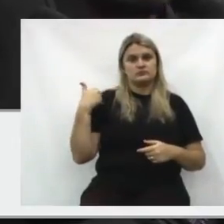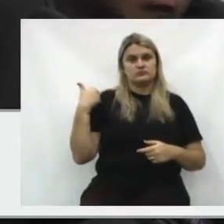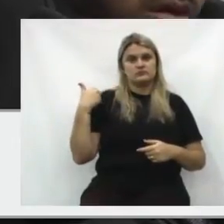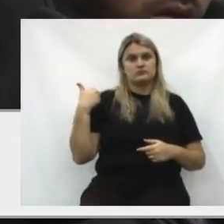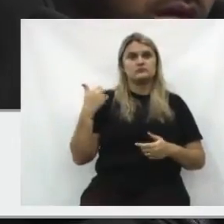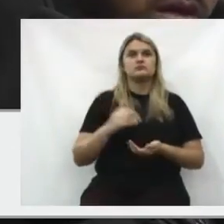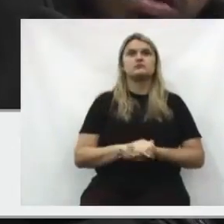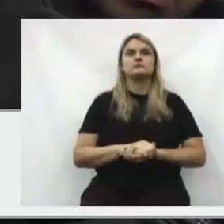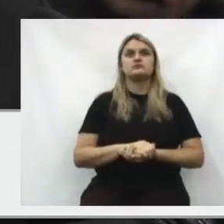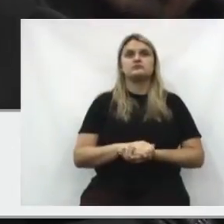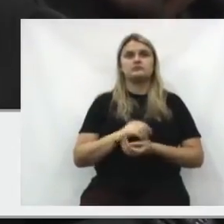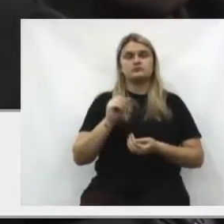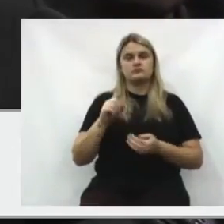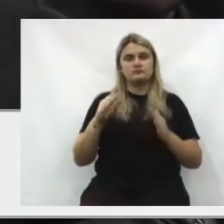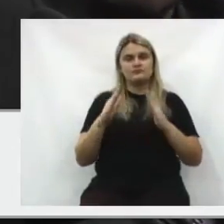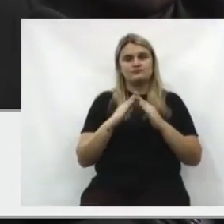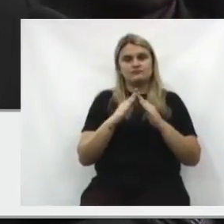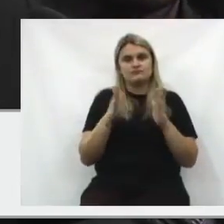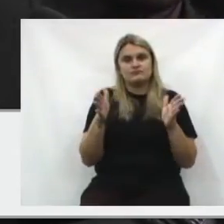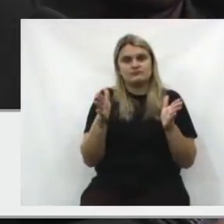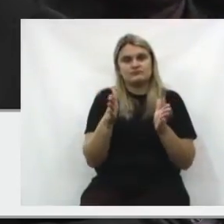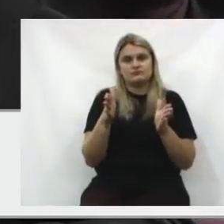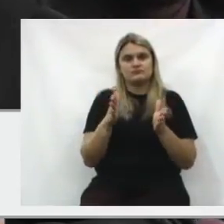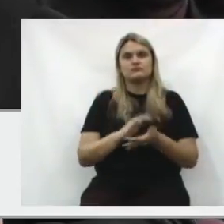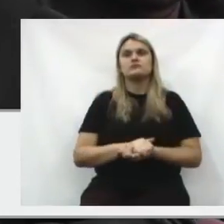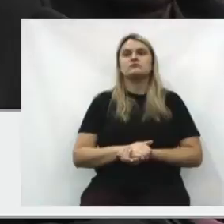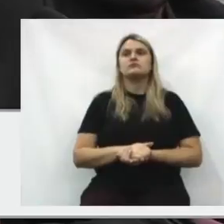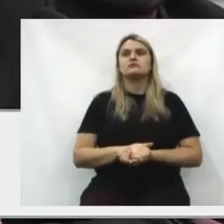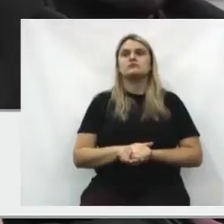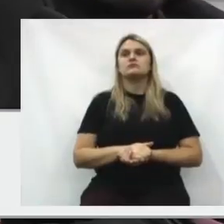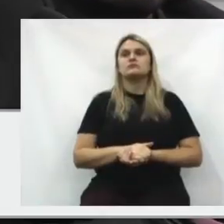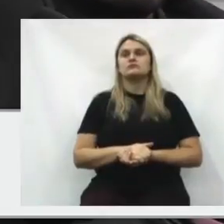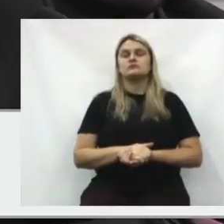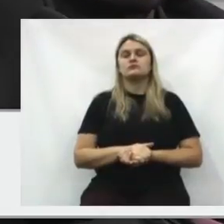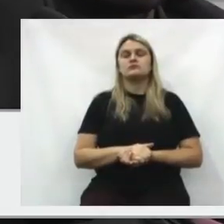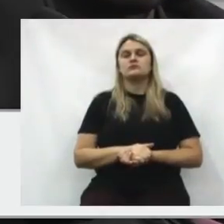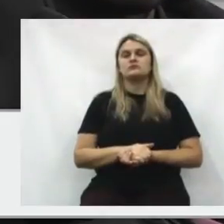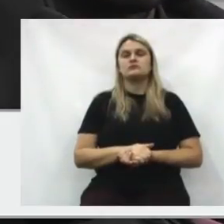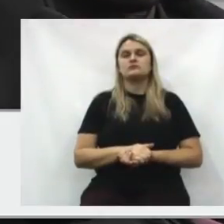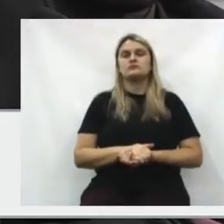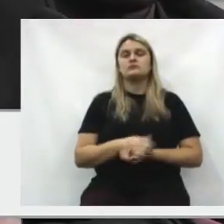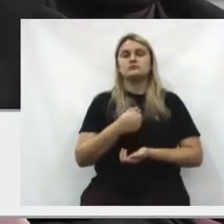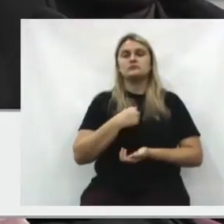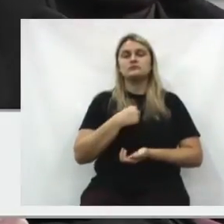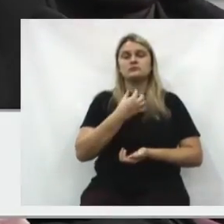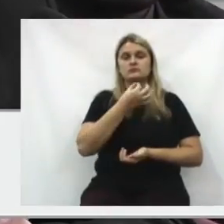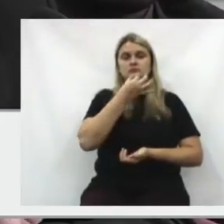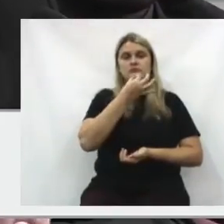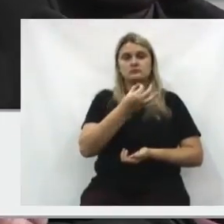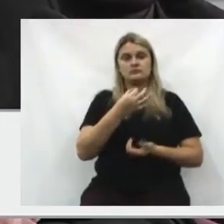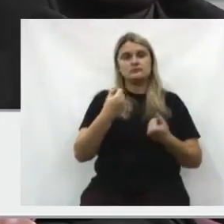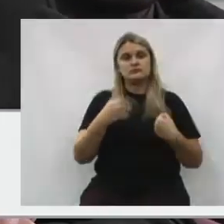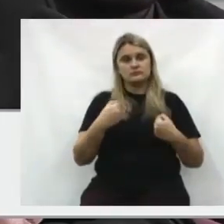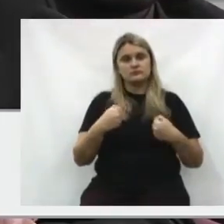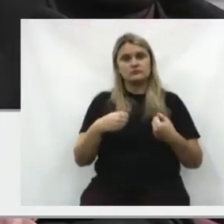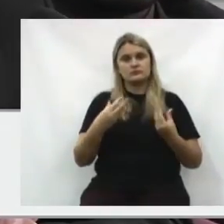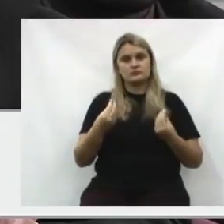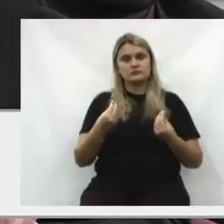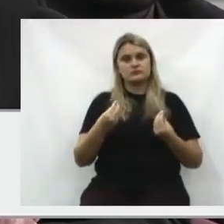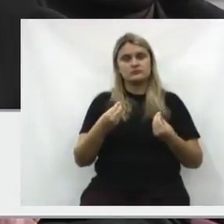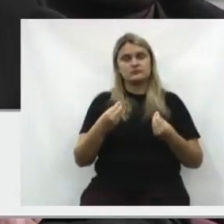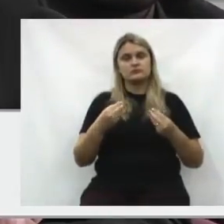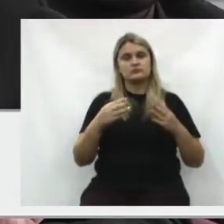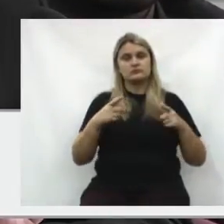várias idades, então é uma edificação pequena. Eu acho que